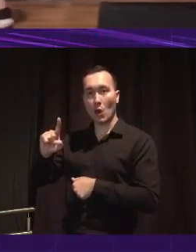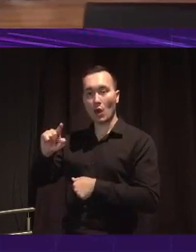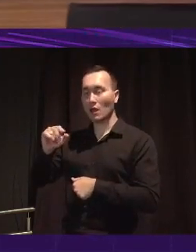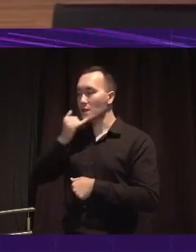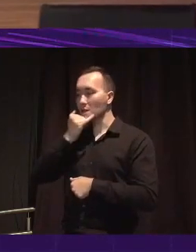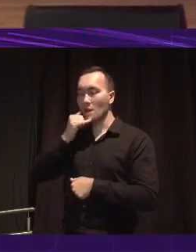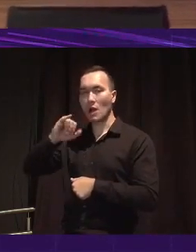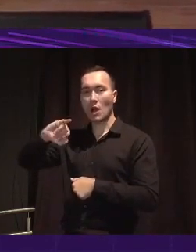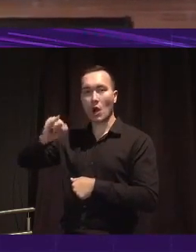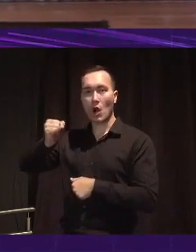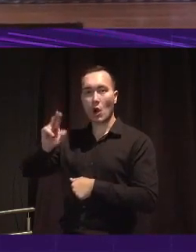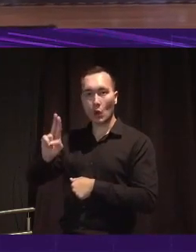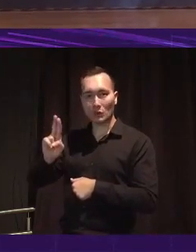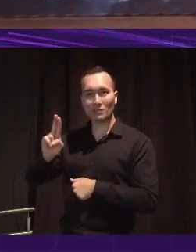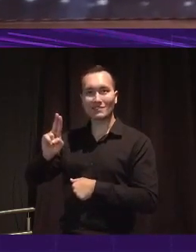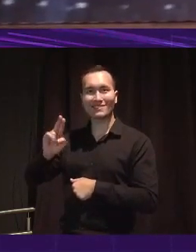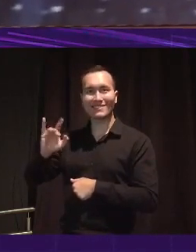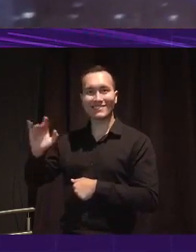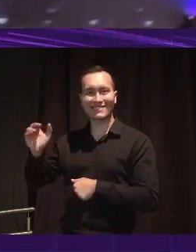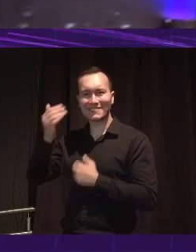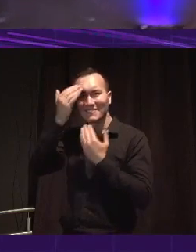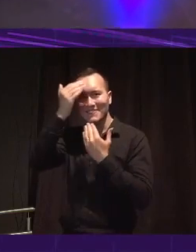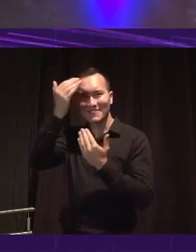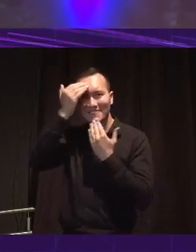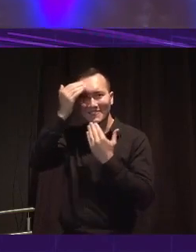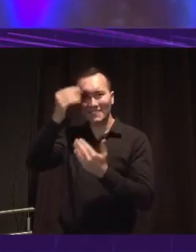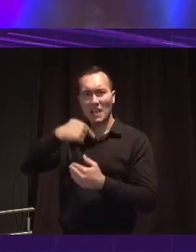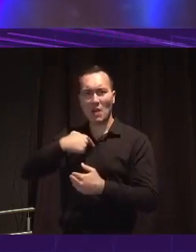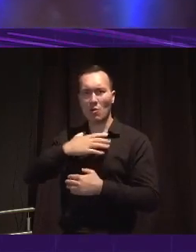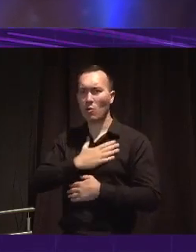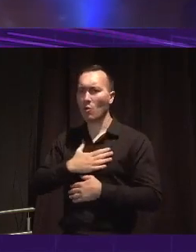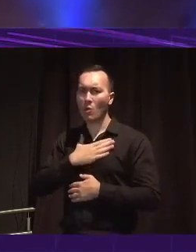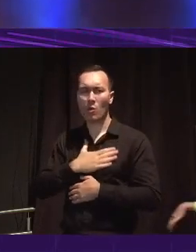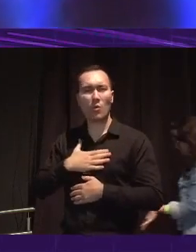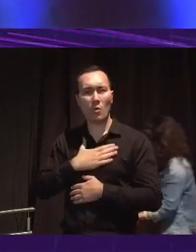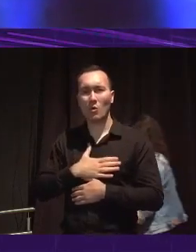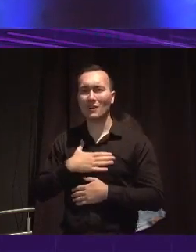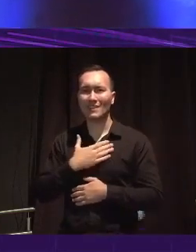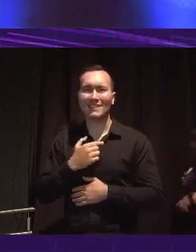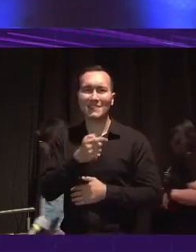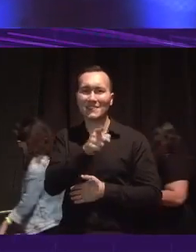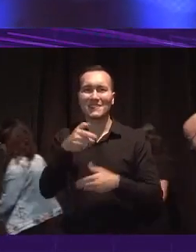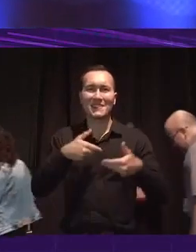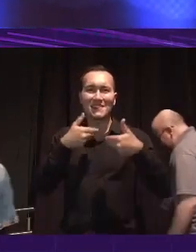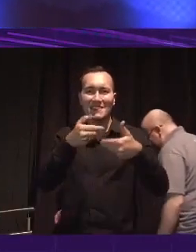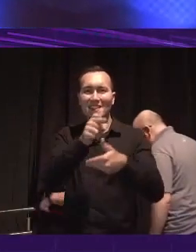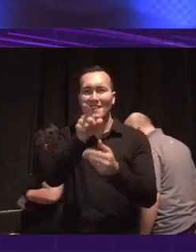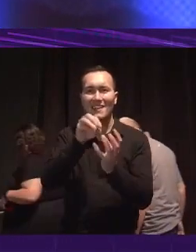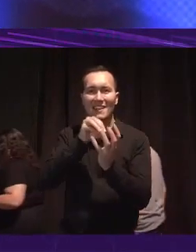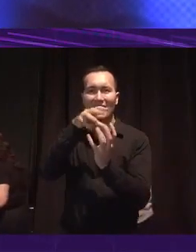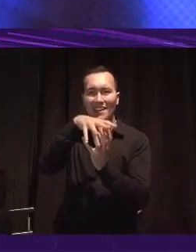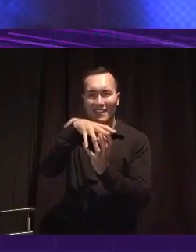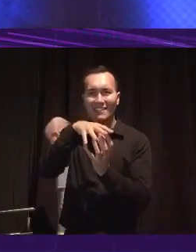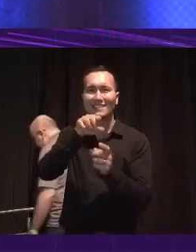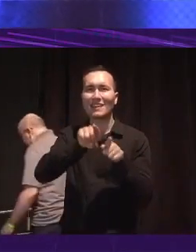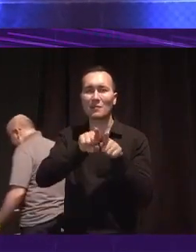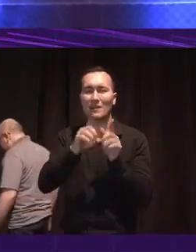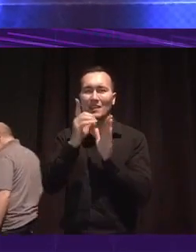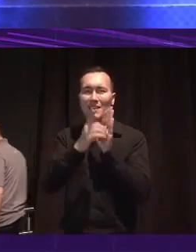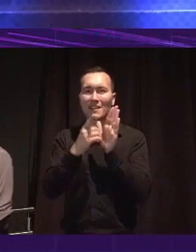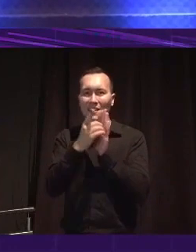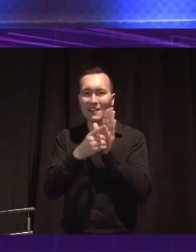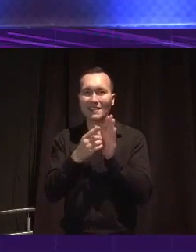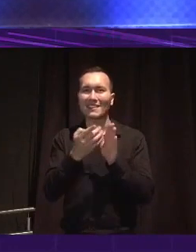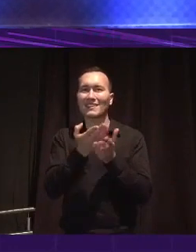na Stadium. Obrigada, Jonathan. Obrigada, garotas. Obrigada, a trilha, né, e a coordenação da trilha de agilidade Agile Coach. Realmente a gente